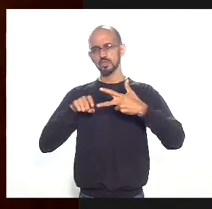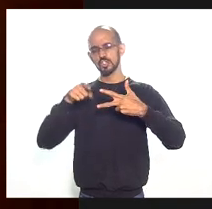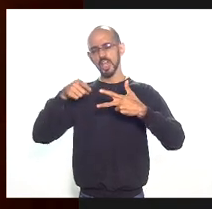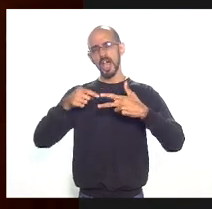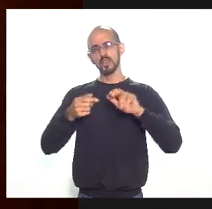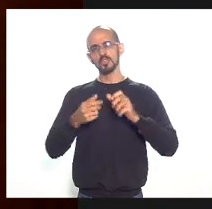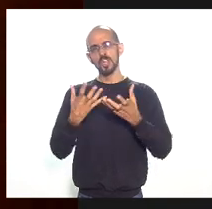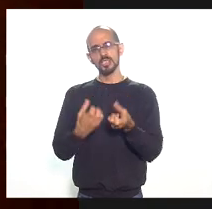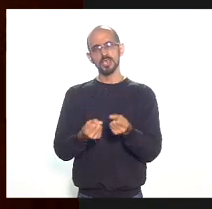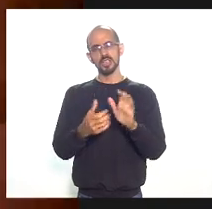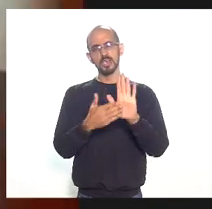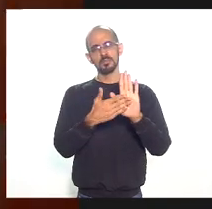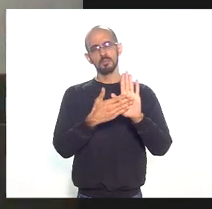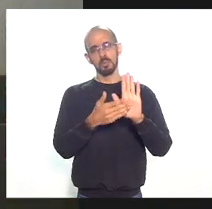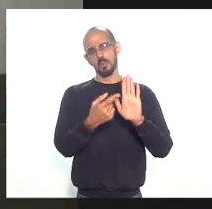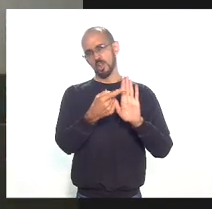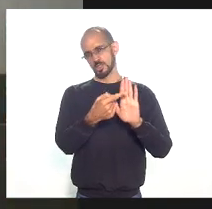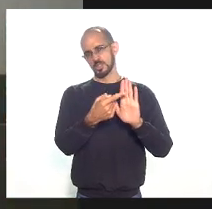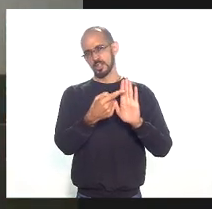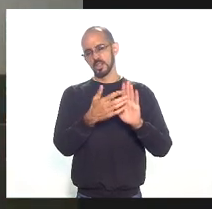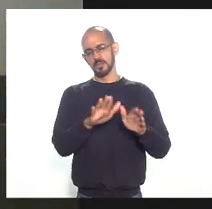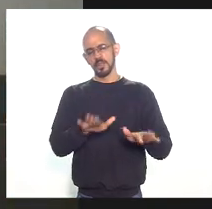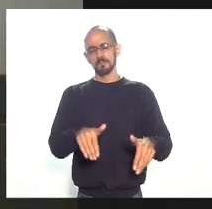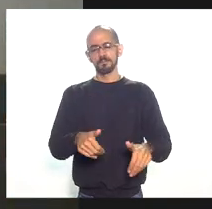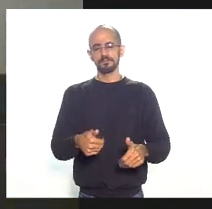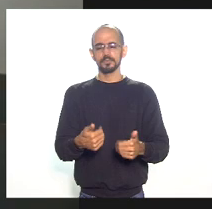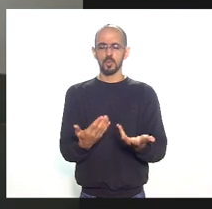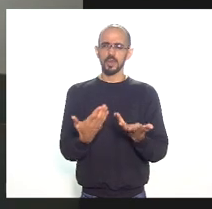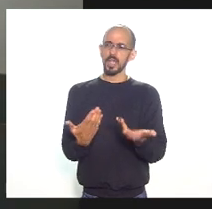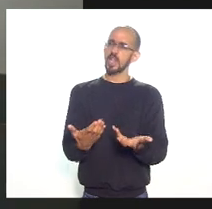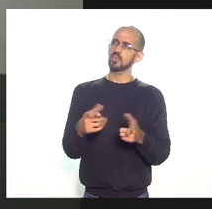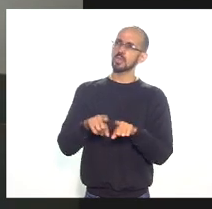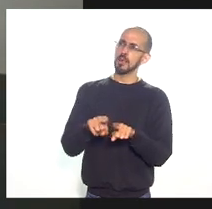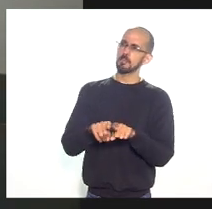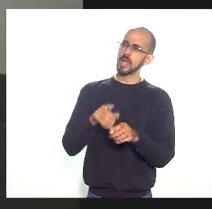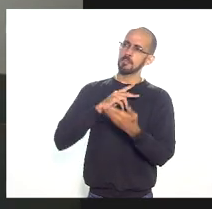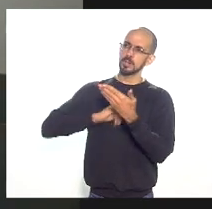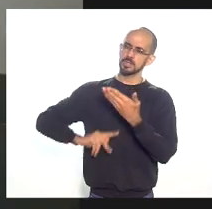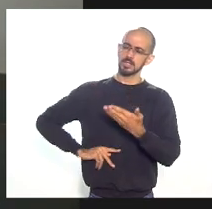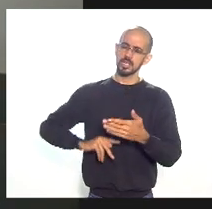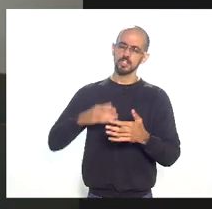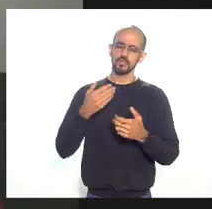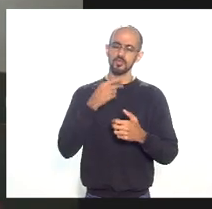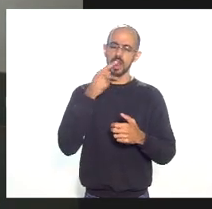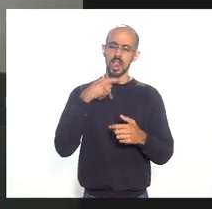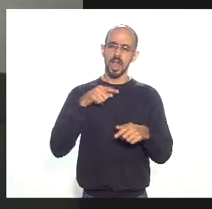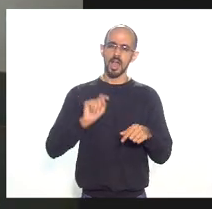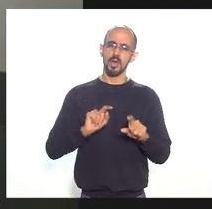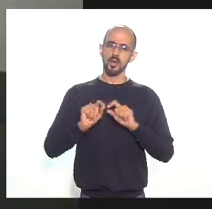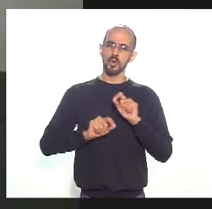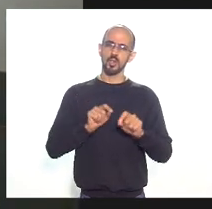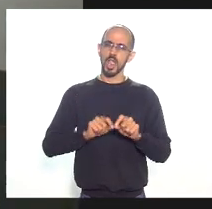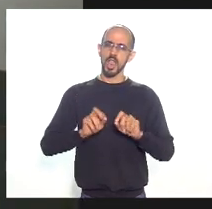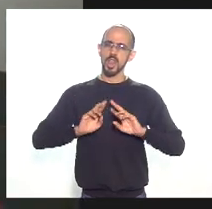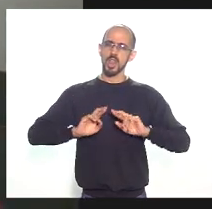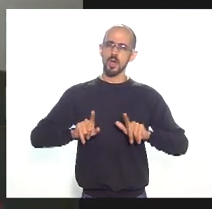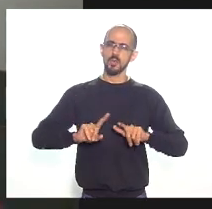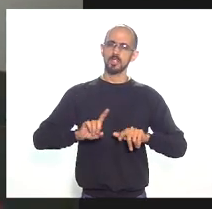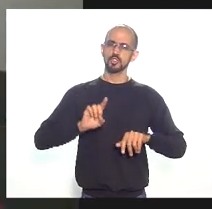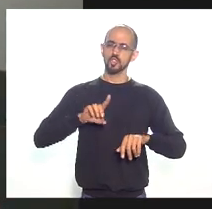isso nesse exato momento. Quero também, senhor presidente, dizer aqui que não só estamos